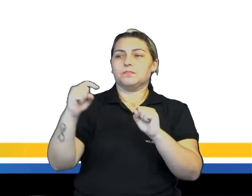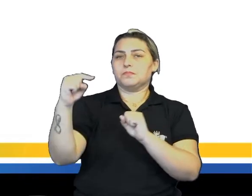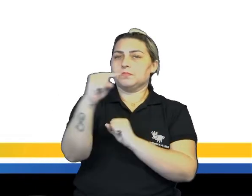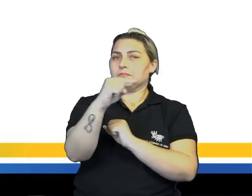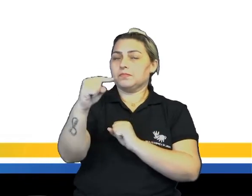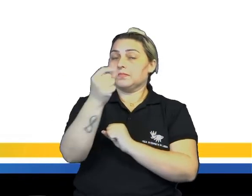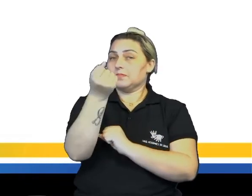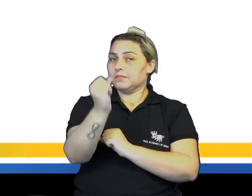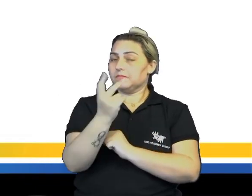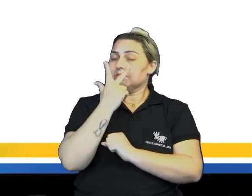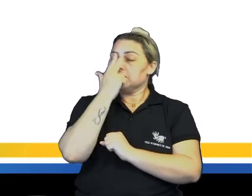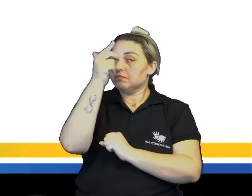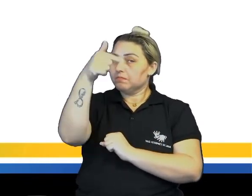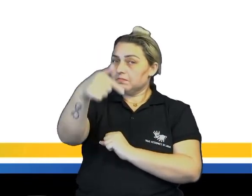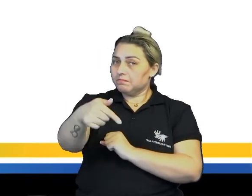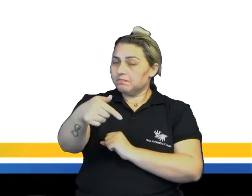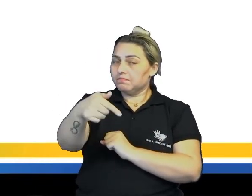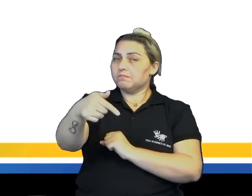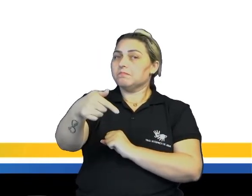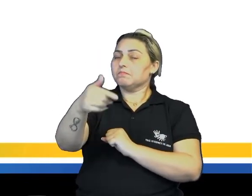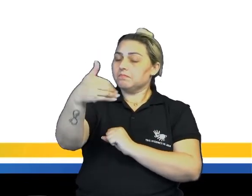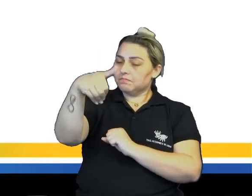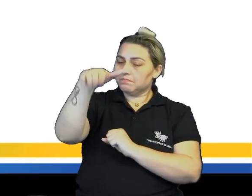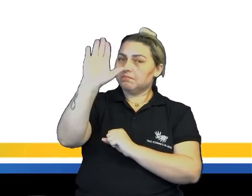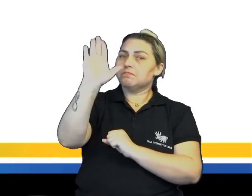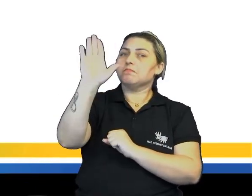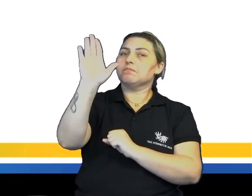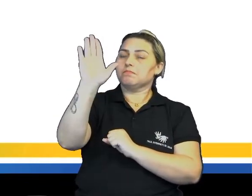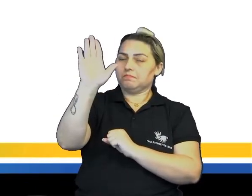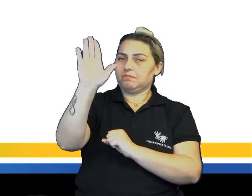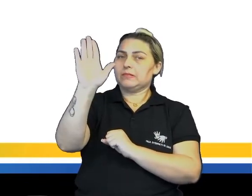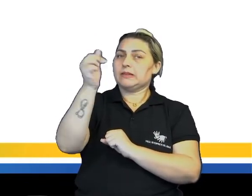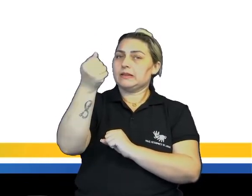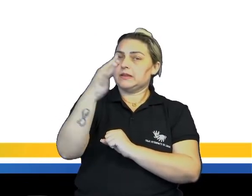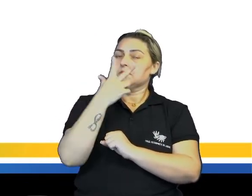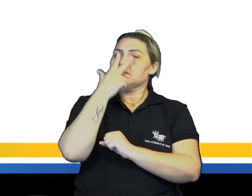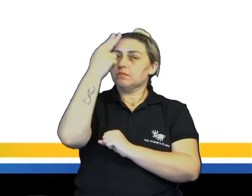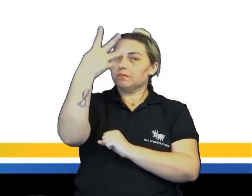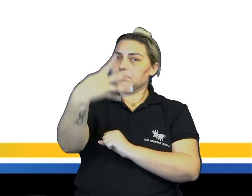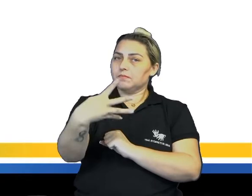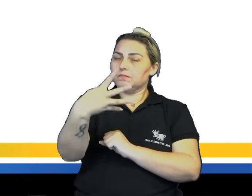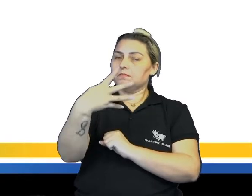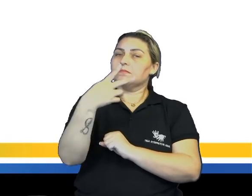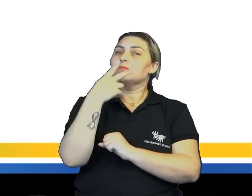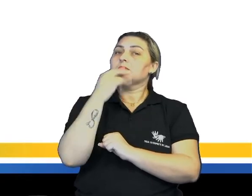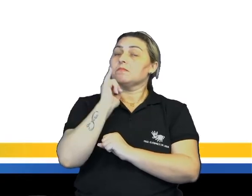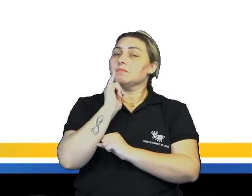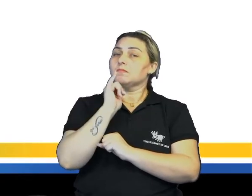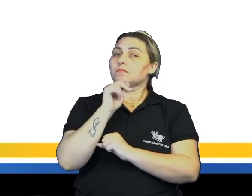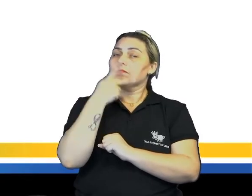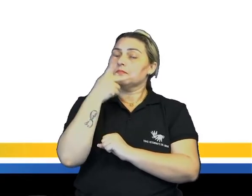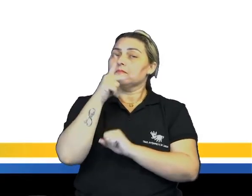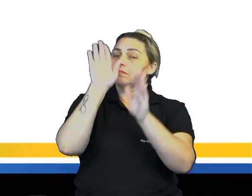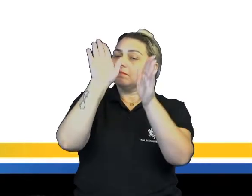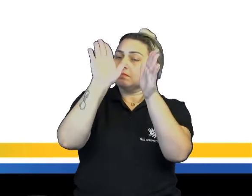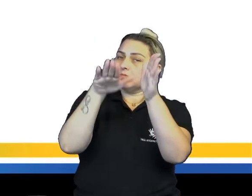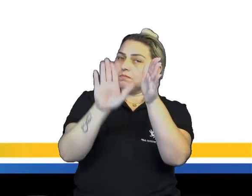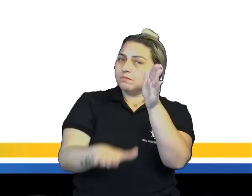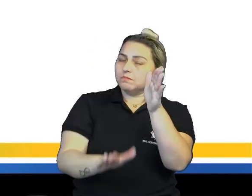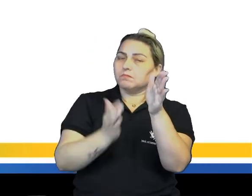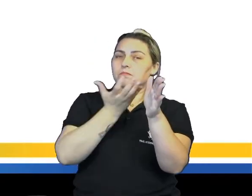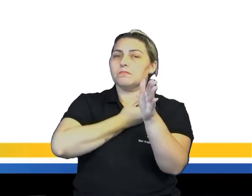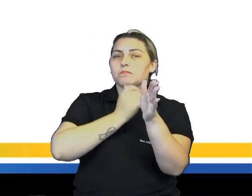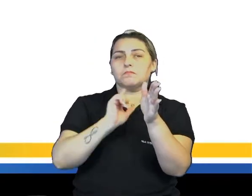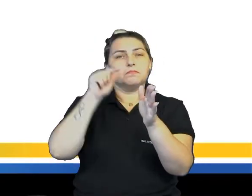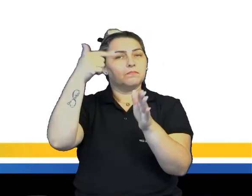tracinho. Se ele parecer um 7, você está dizendo que um número é maior que o outro. Se ele parecer um 4, o número 4, então você está